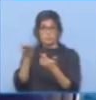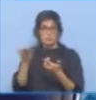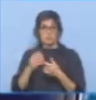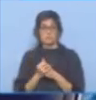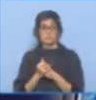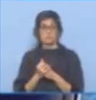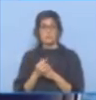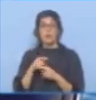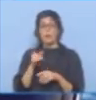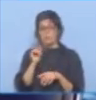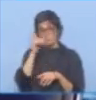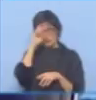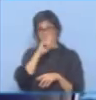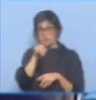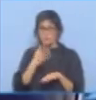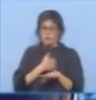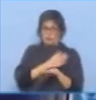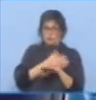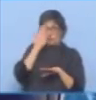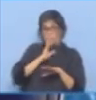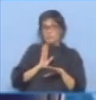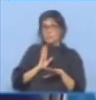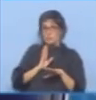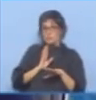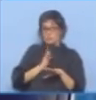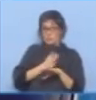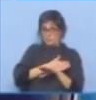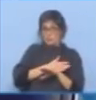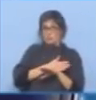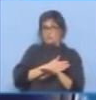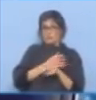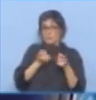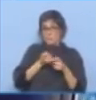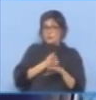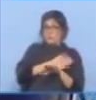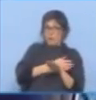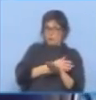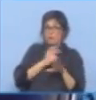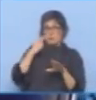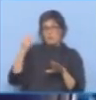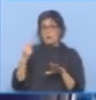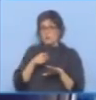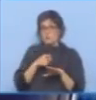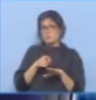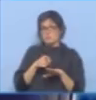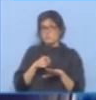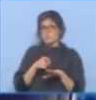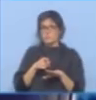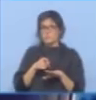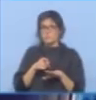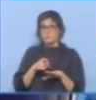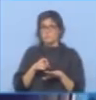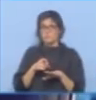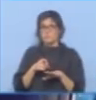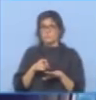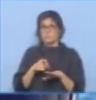da pré-jornada, portanto também Sim. nós não vamos à pré-jornada, o nosso grupo, mas, ou melhor, há gente do nosso grupo Sim. que Esteve Há 3 pessoas